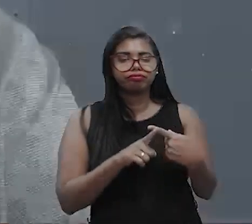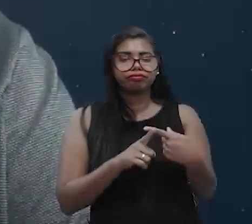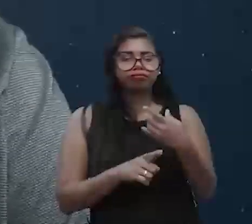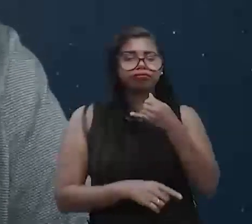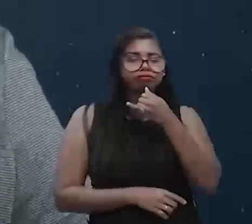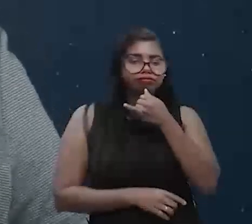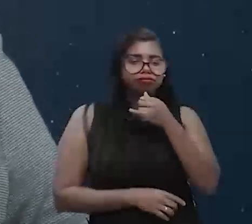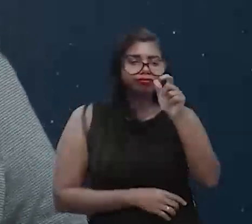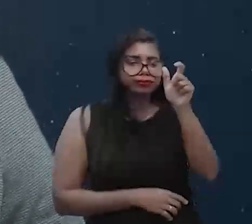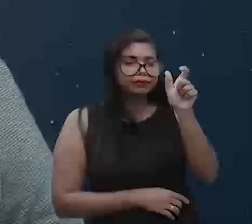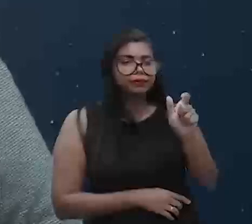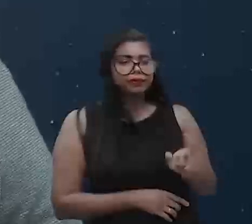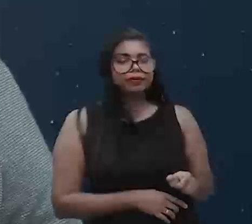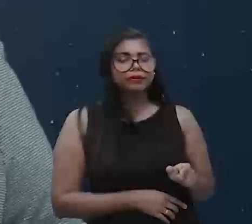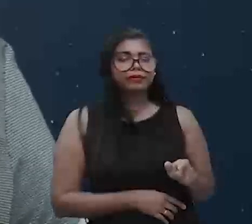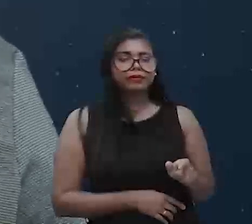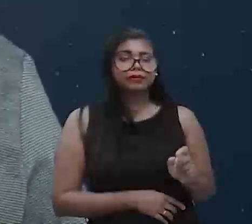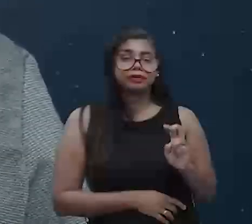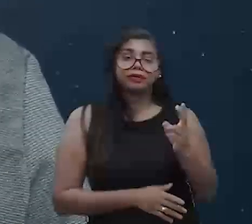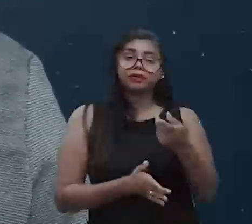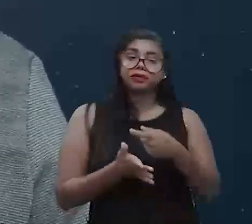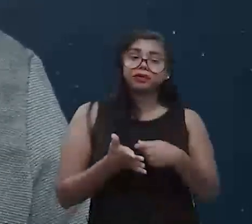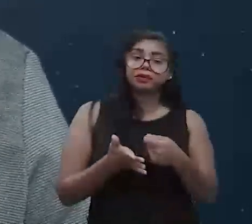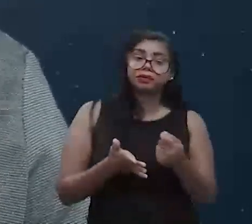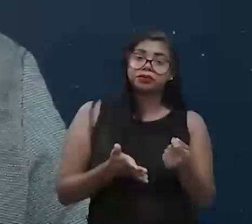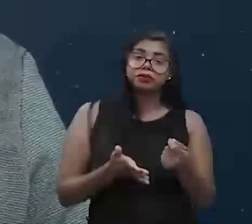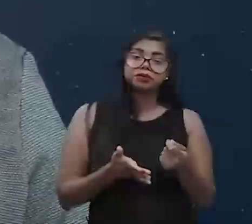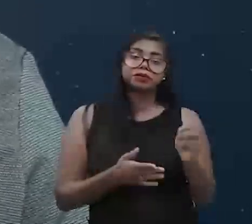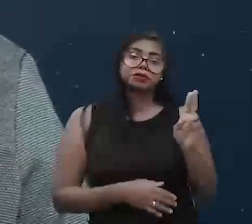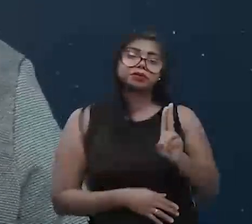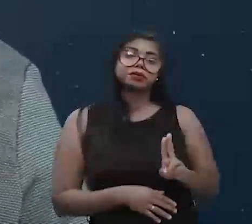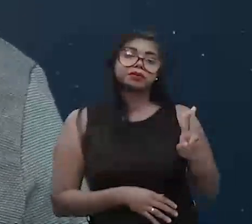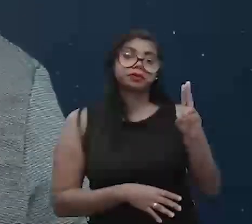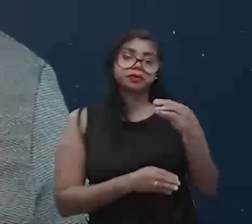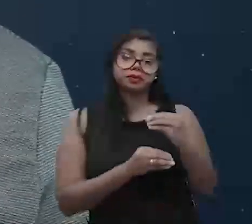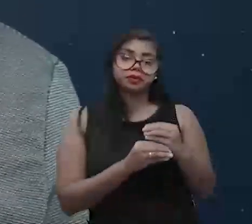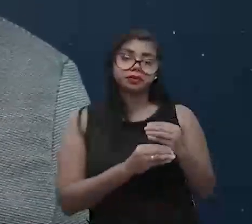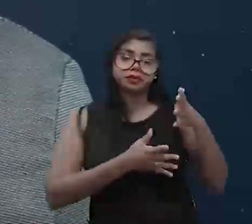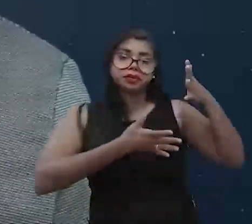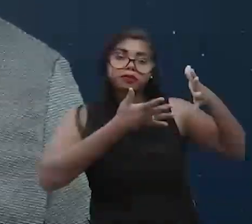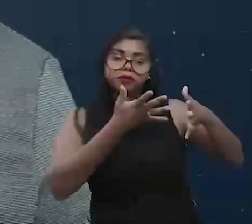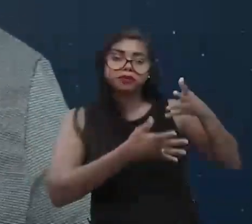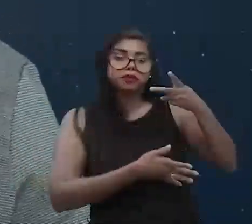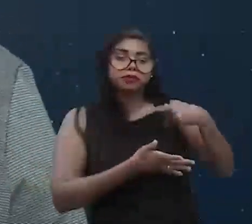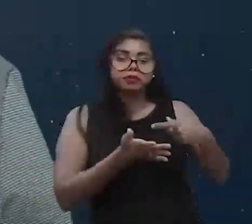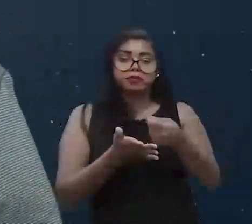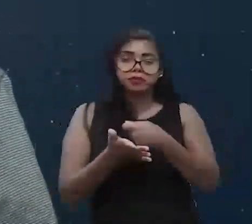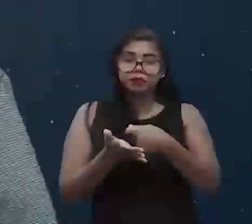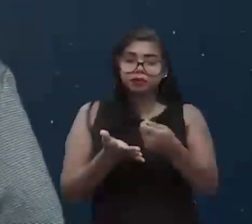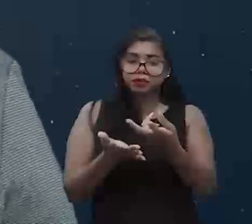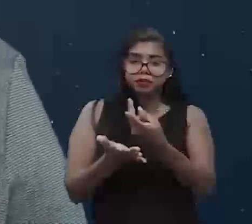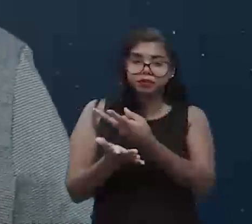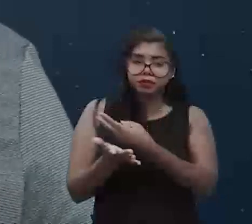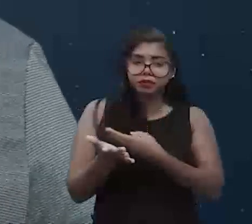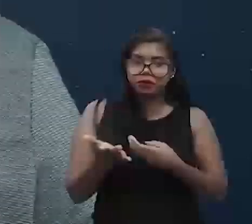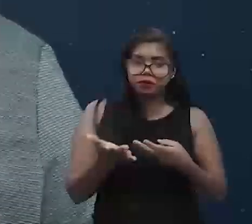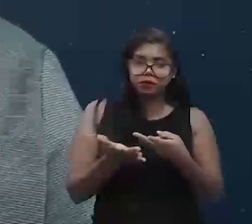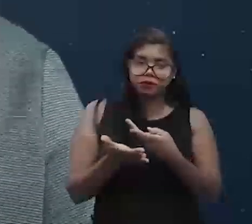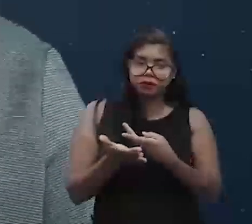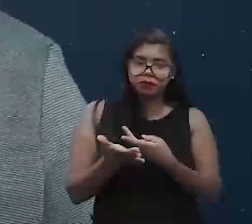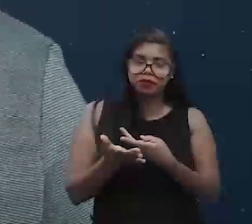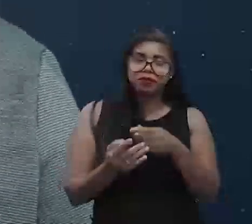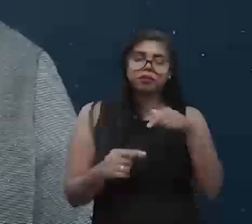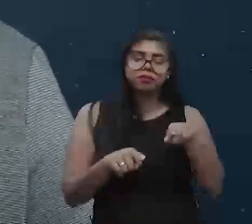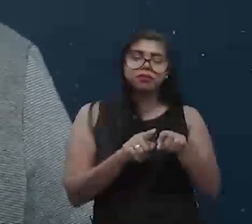personagem usou a norma, ao falar, usou a gramática prescritiva, respeito à gramática prescritiva, e o outro lá,